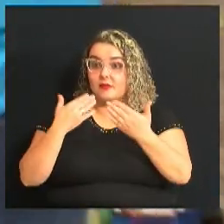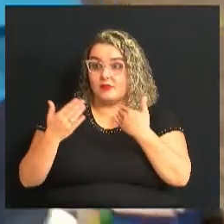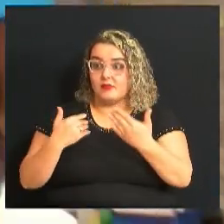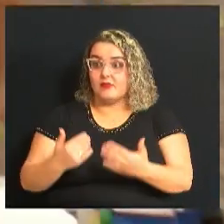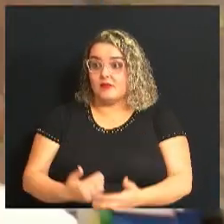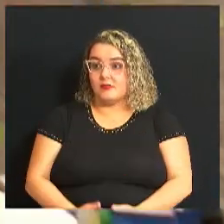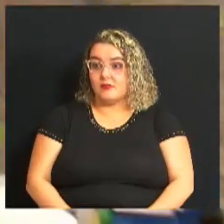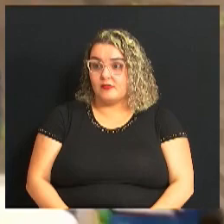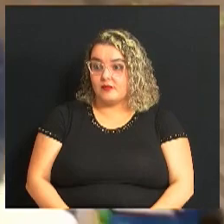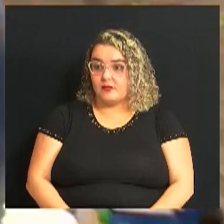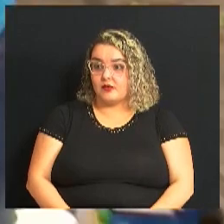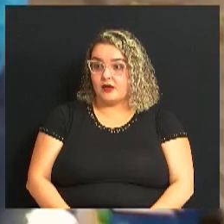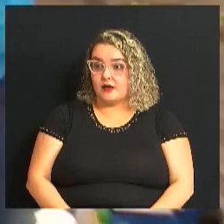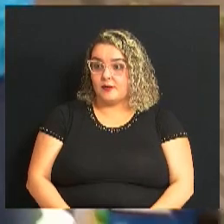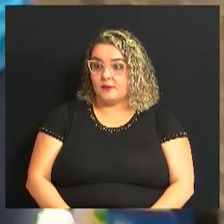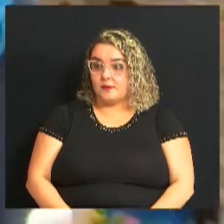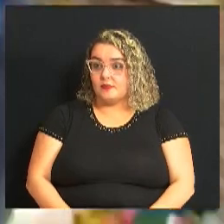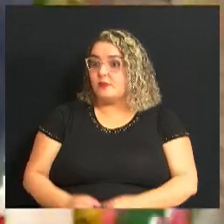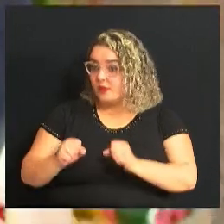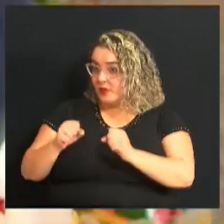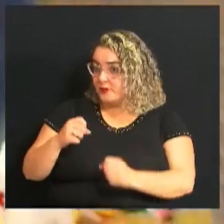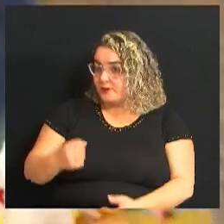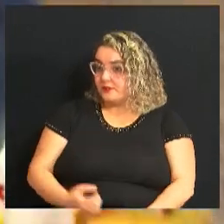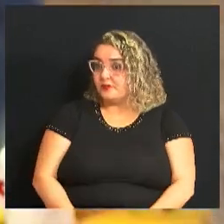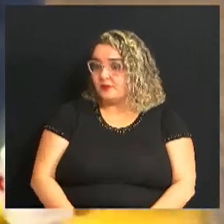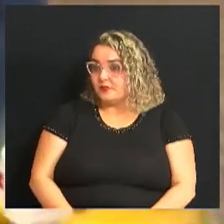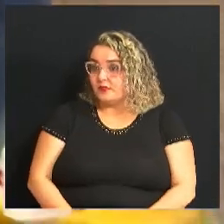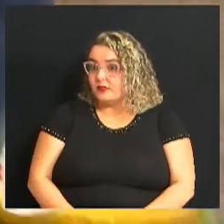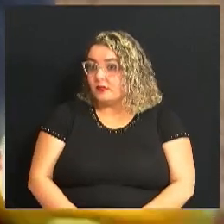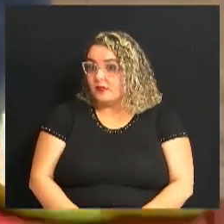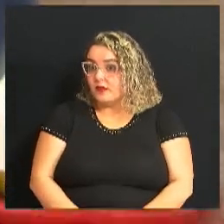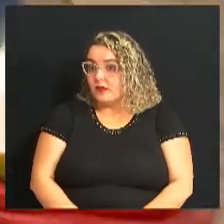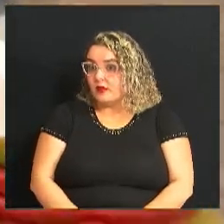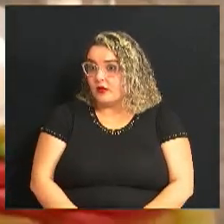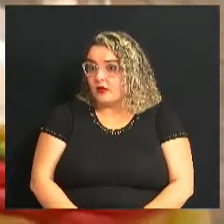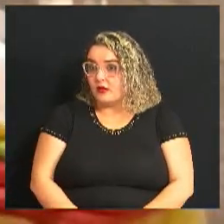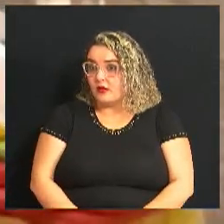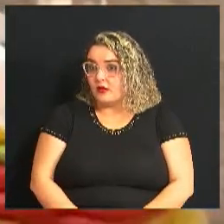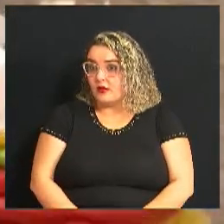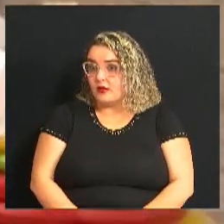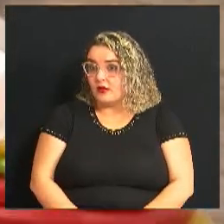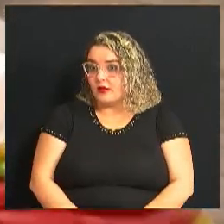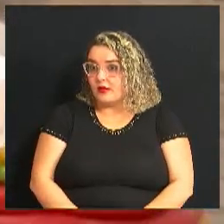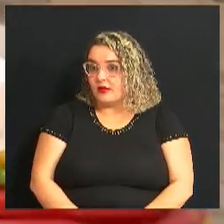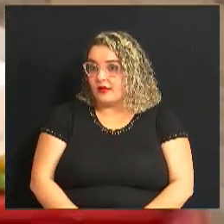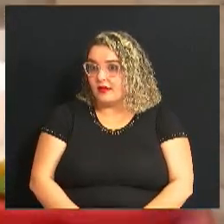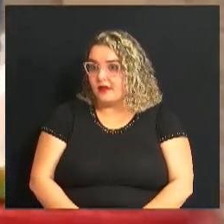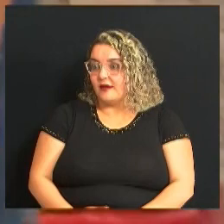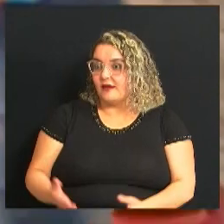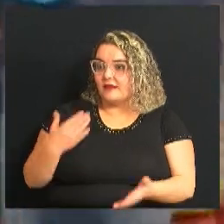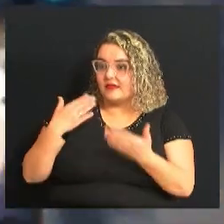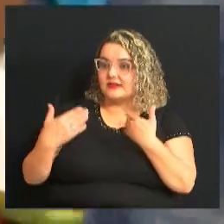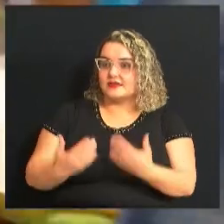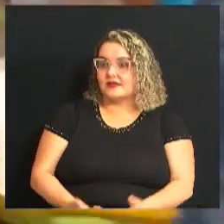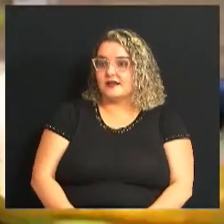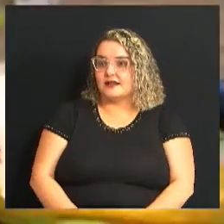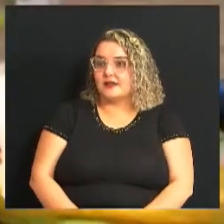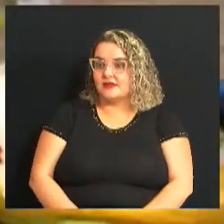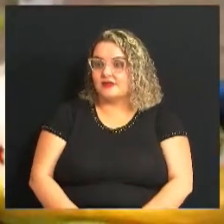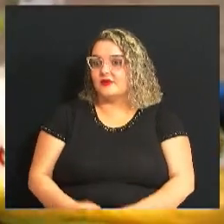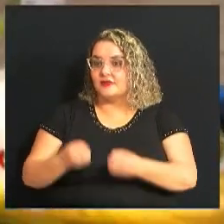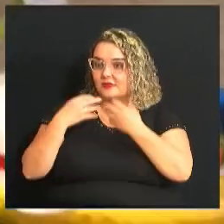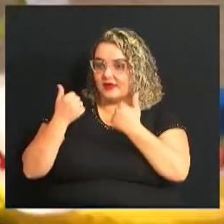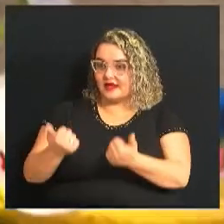com o microfone, Eliane? Valeu, obrigado. Não, beleza, eu falo aqui com ela. Tudo bem,